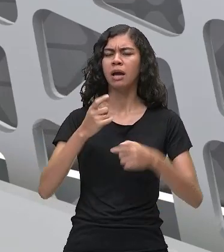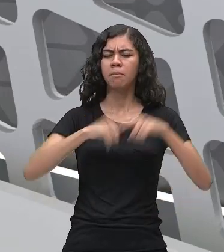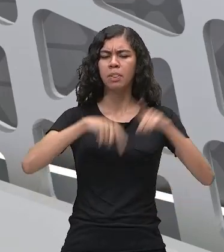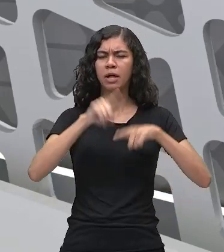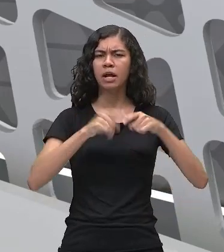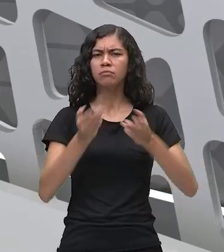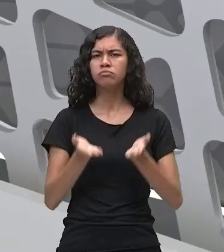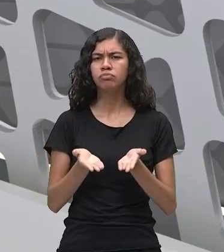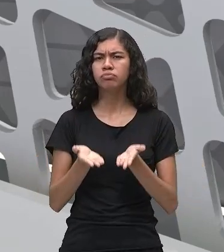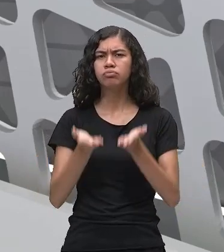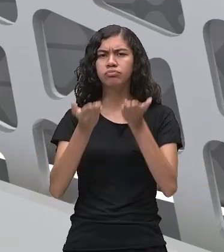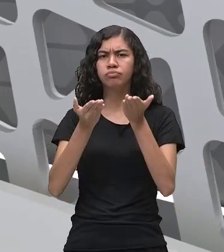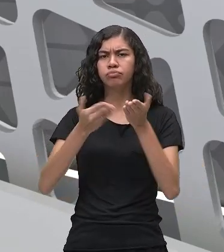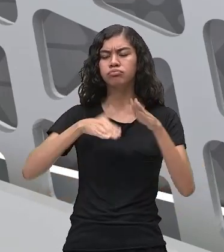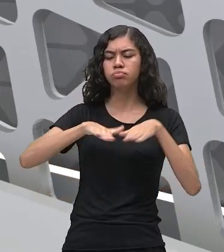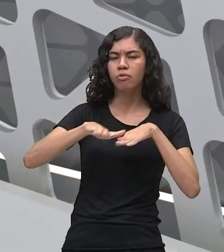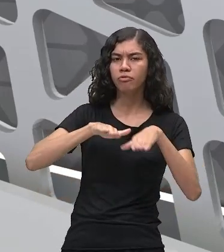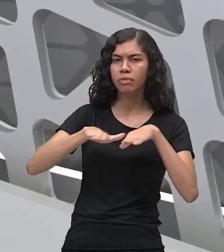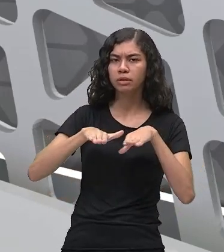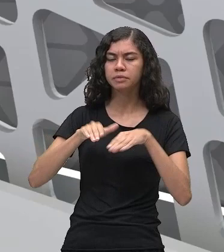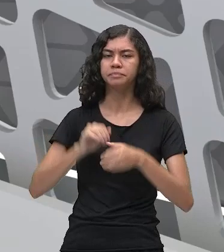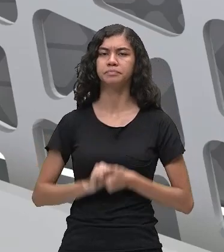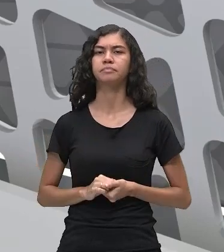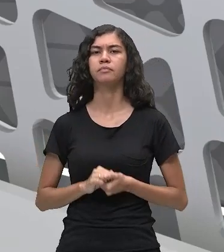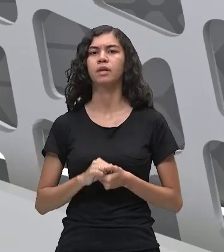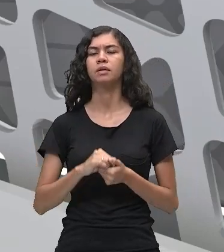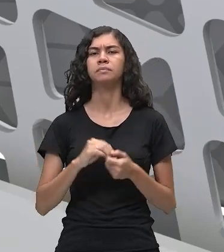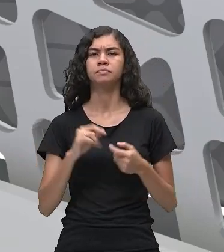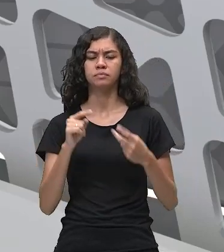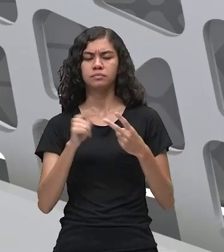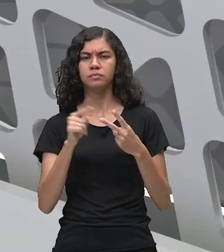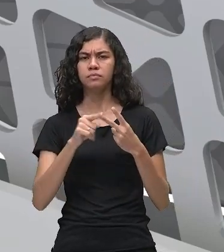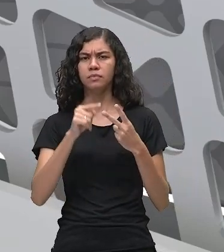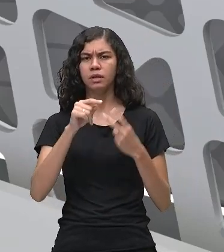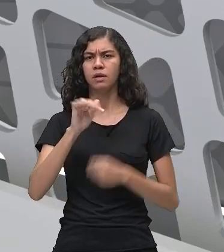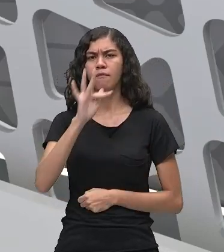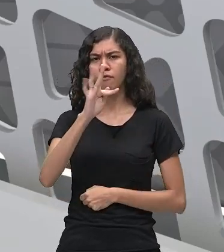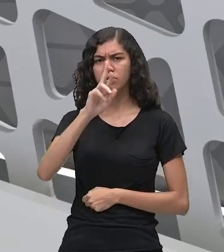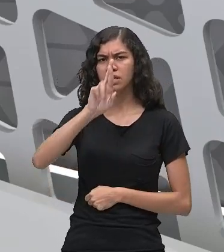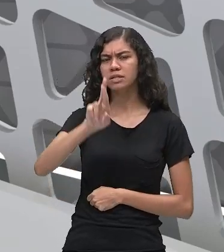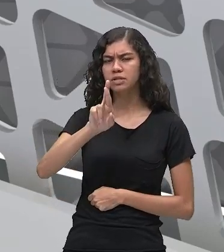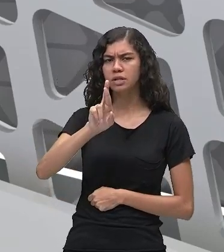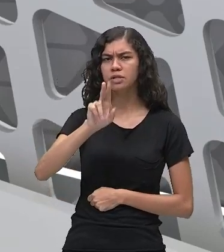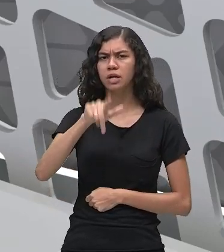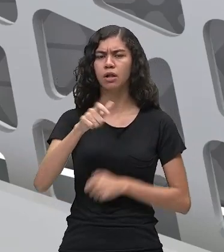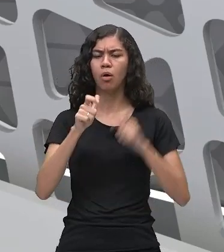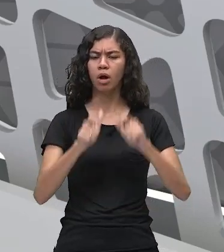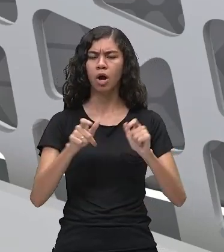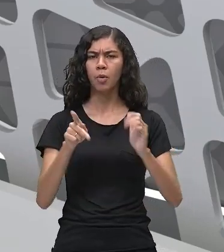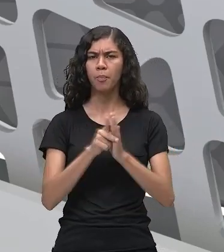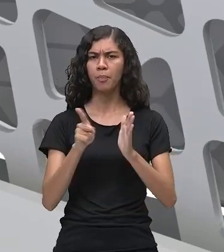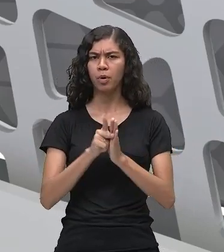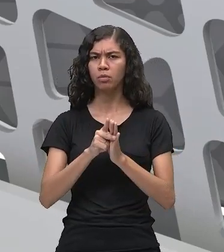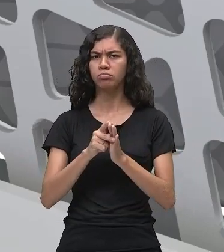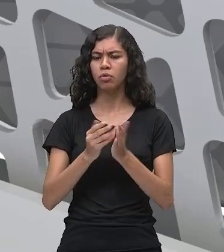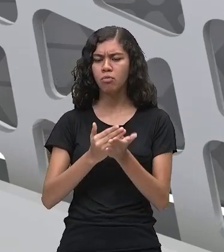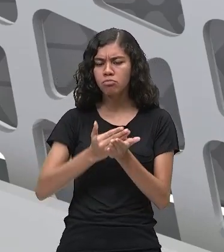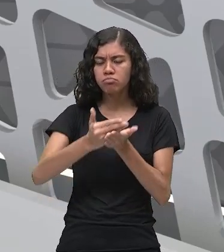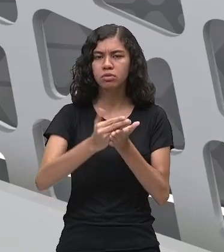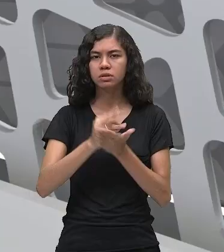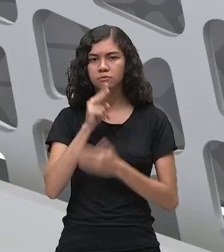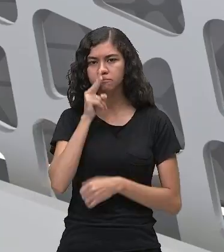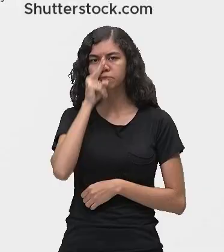tá bom? E a força resistente é o local onde a gente vai fazer a força, tá bom? Vamos ver aí os tipos